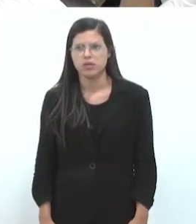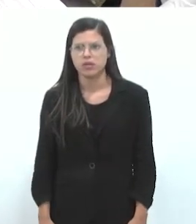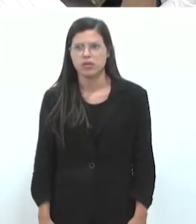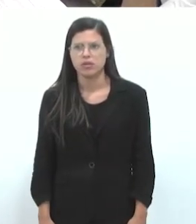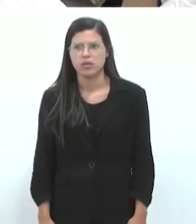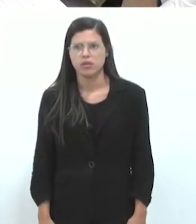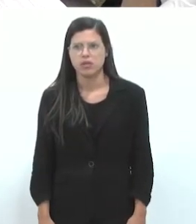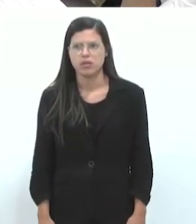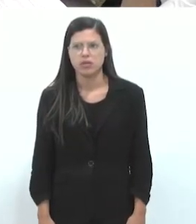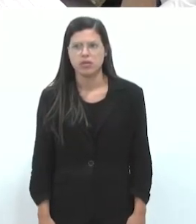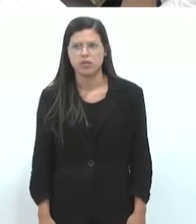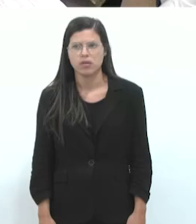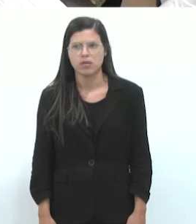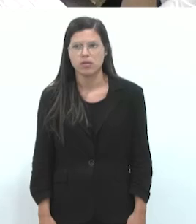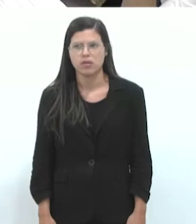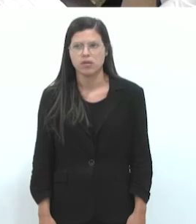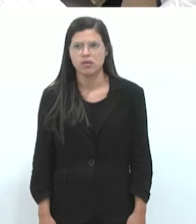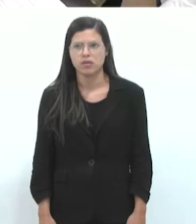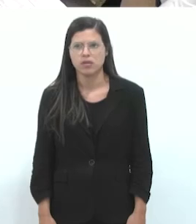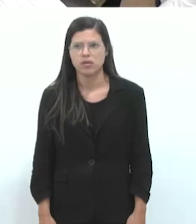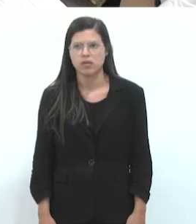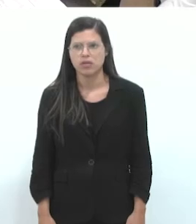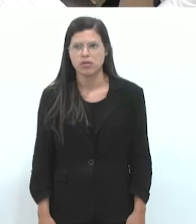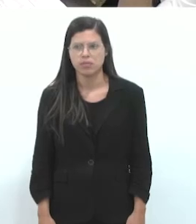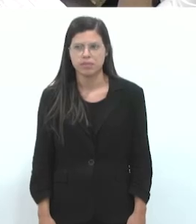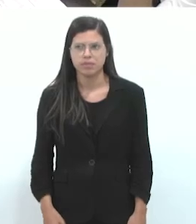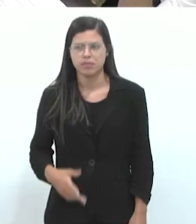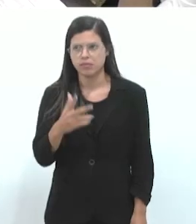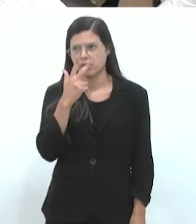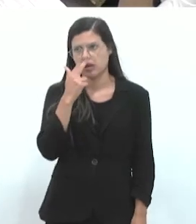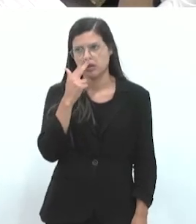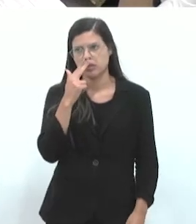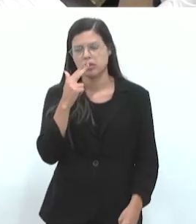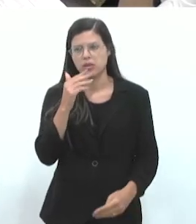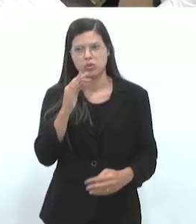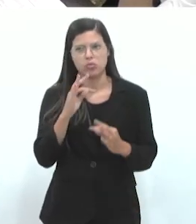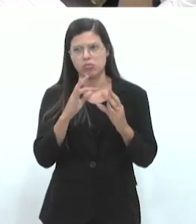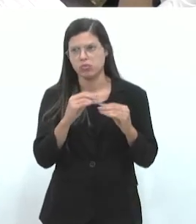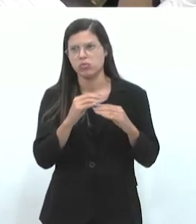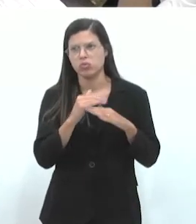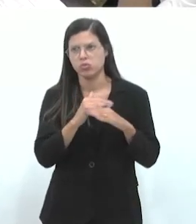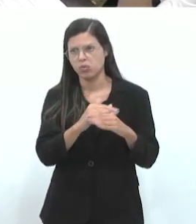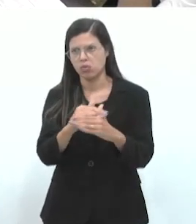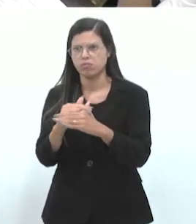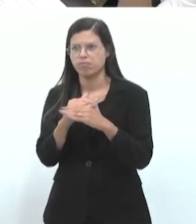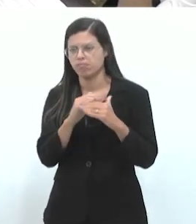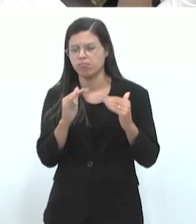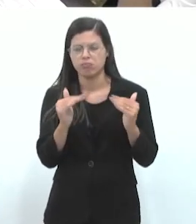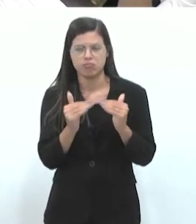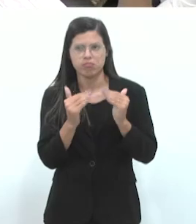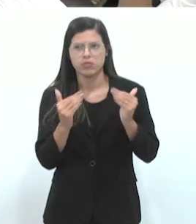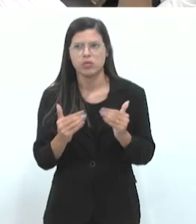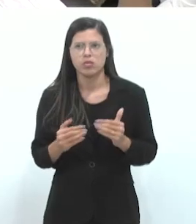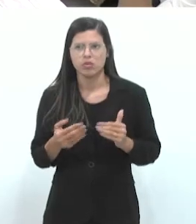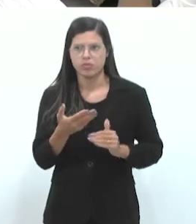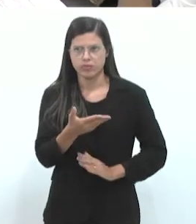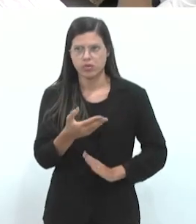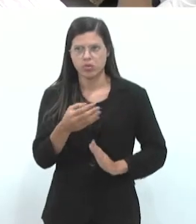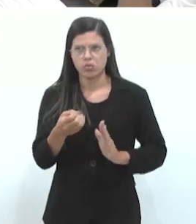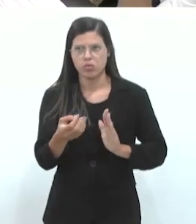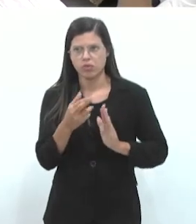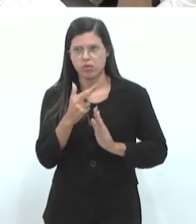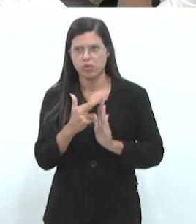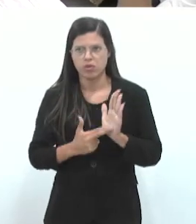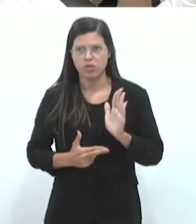entendimento da maioria ou da unanimidade, redesignar Vossa Excelência por economia processual para ser o novo relator e já